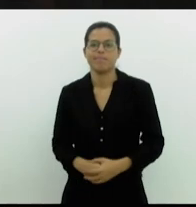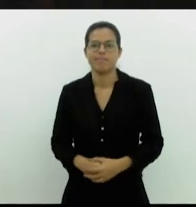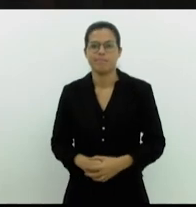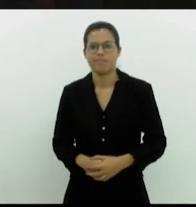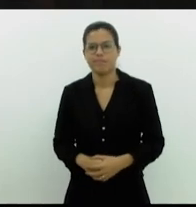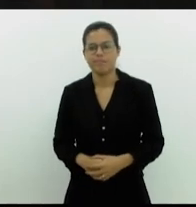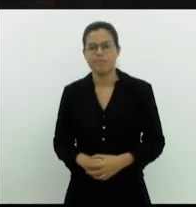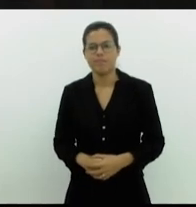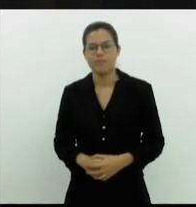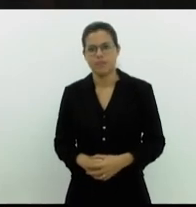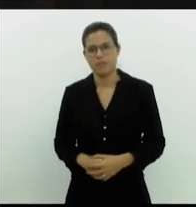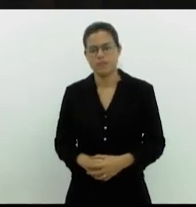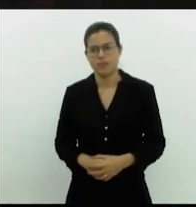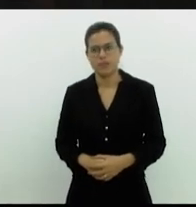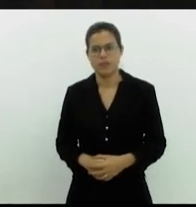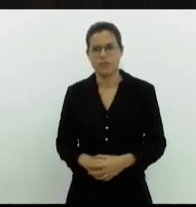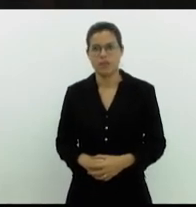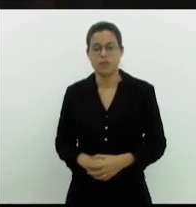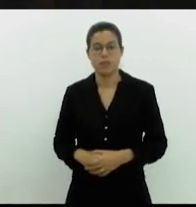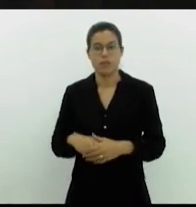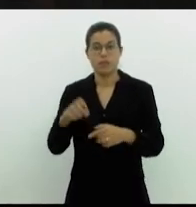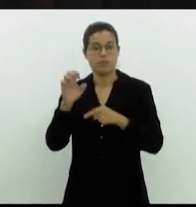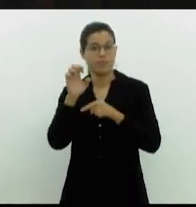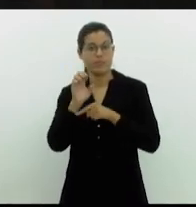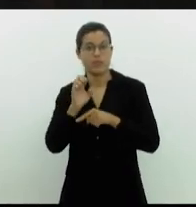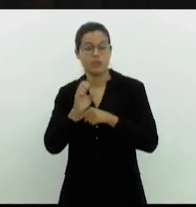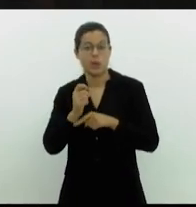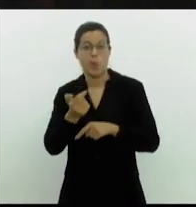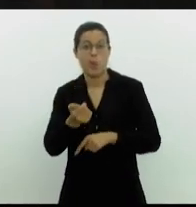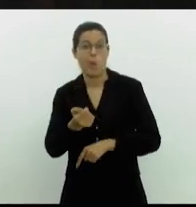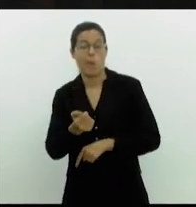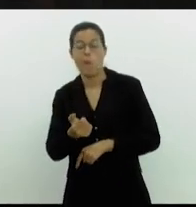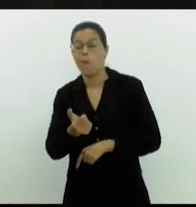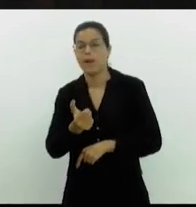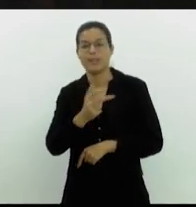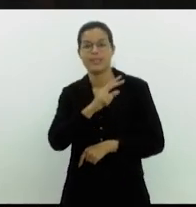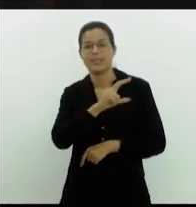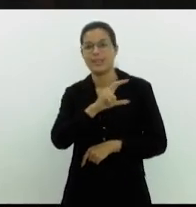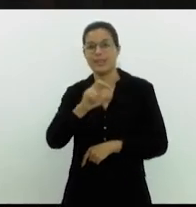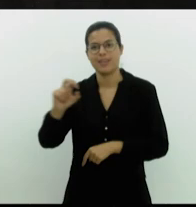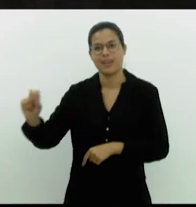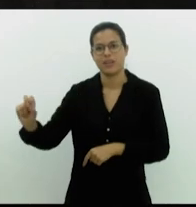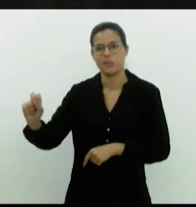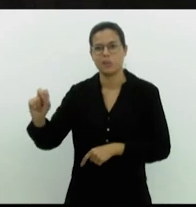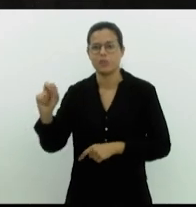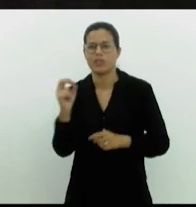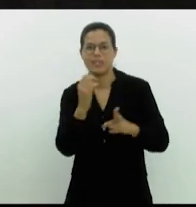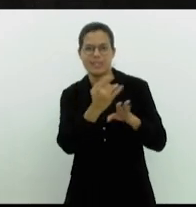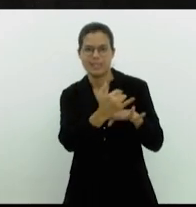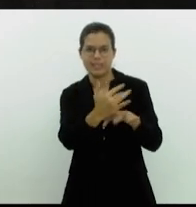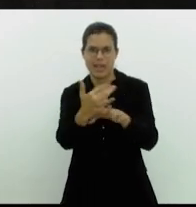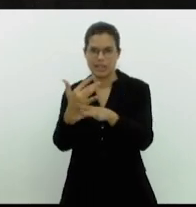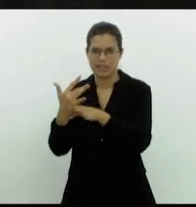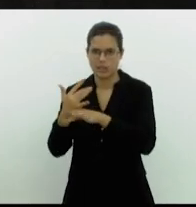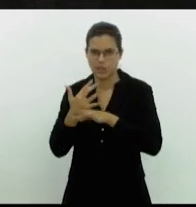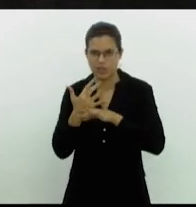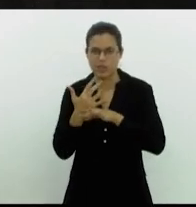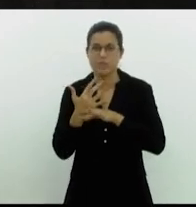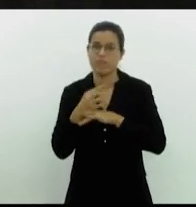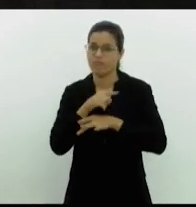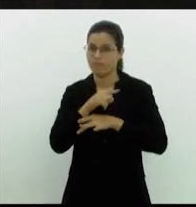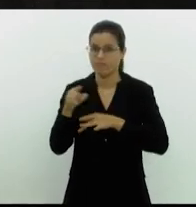Um estado que tem quase 500 municípios, só para sentir a